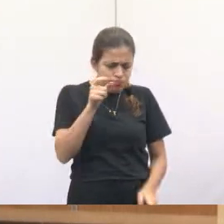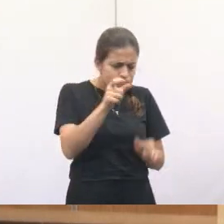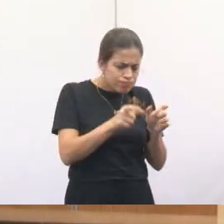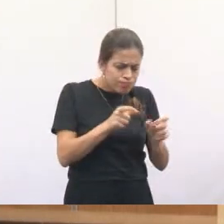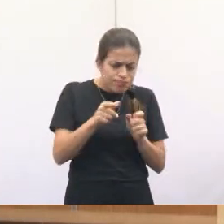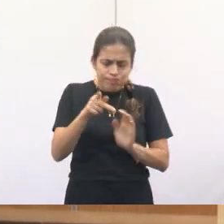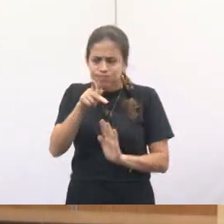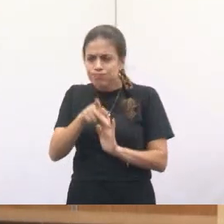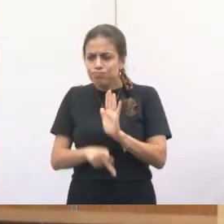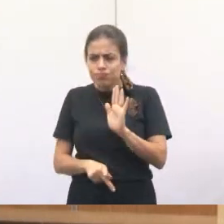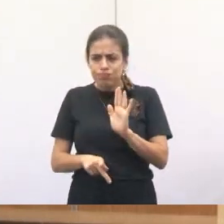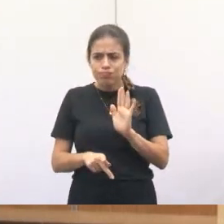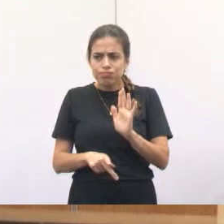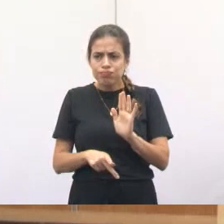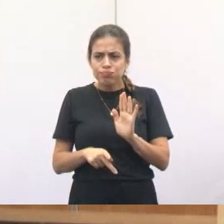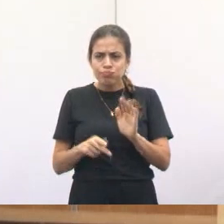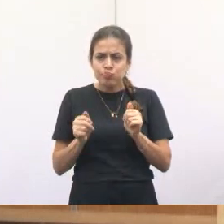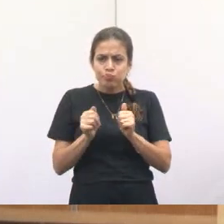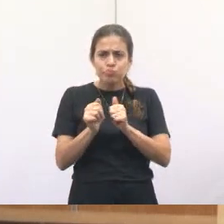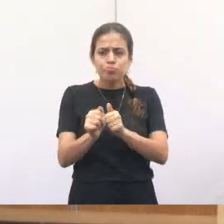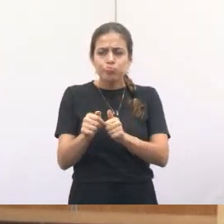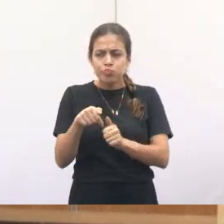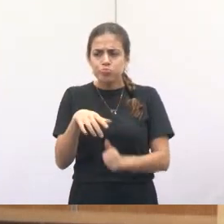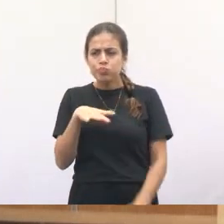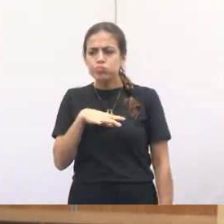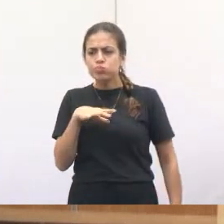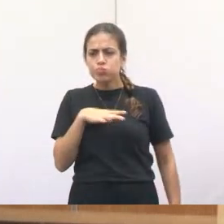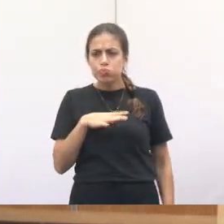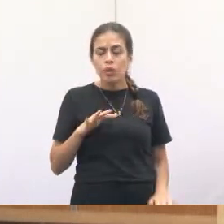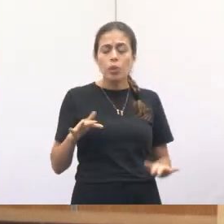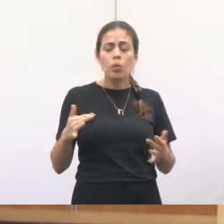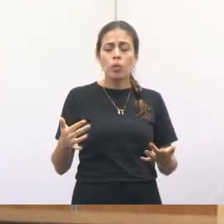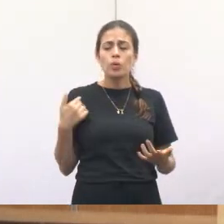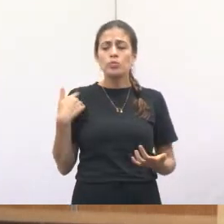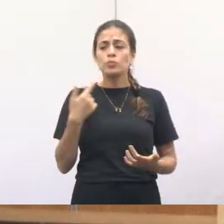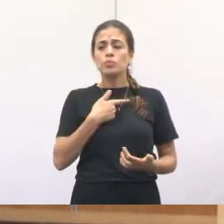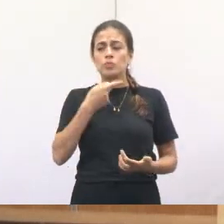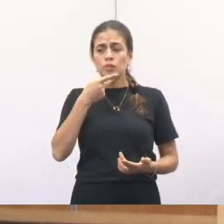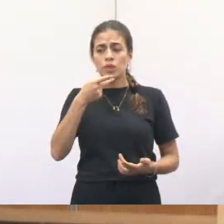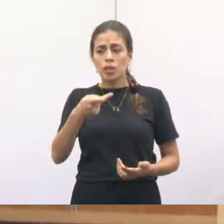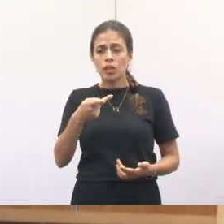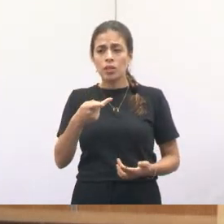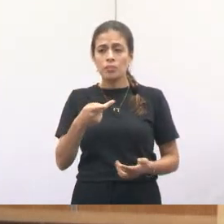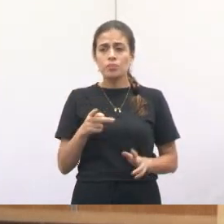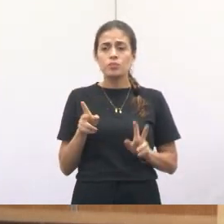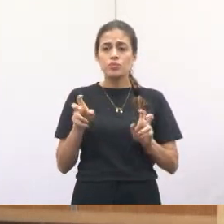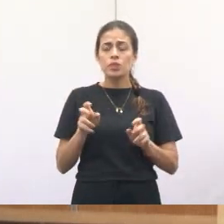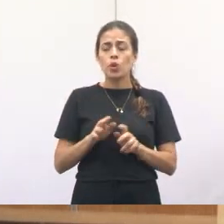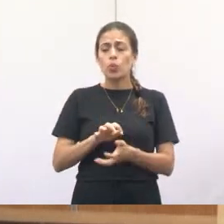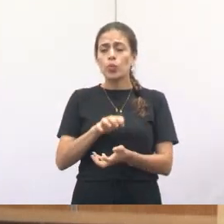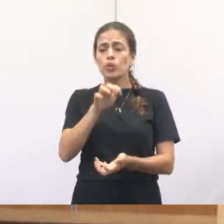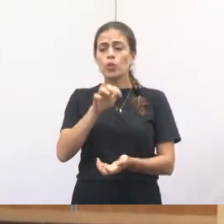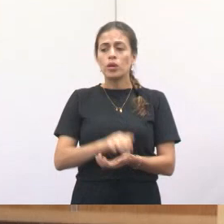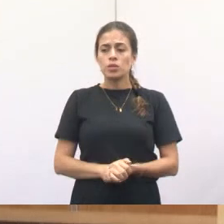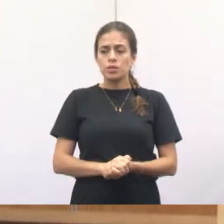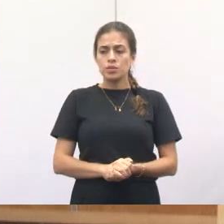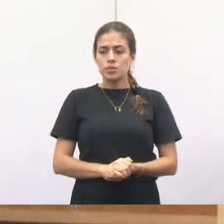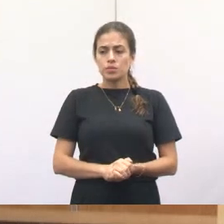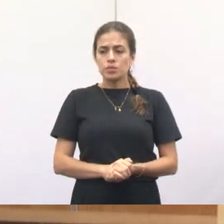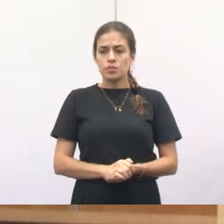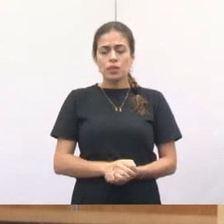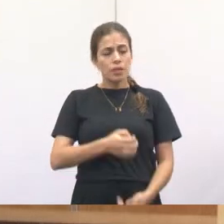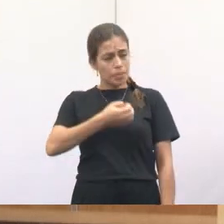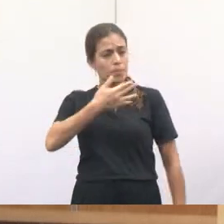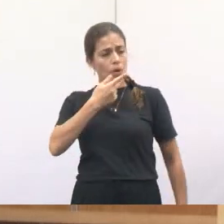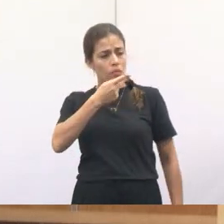os projetos que andam no nosso município quando a gente fala da questão do idoso. Ora, é